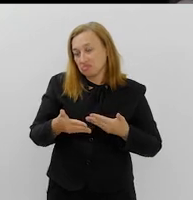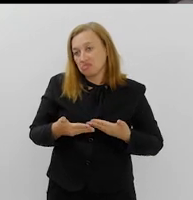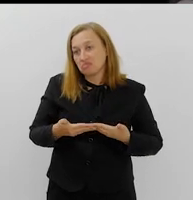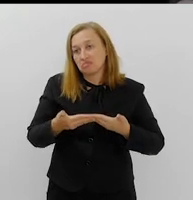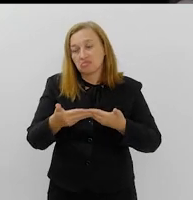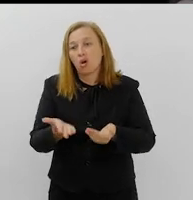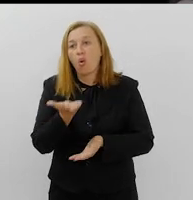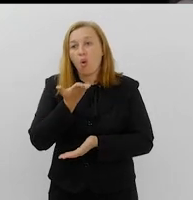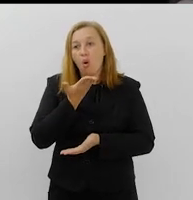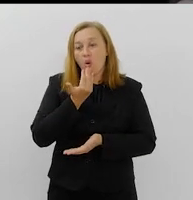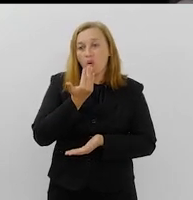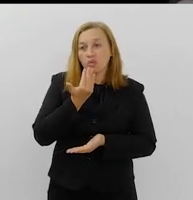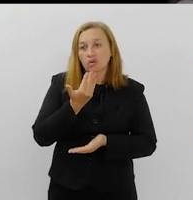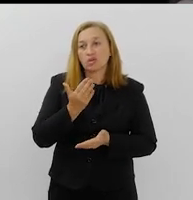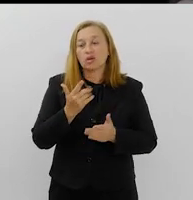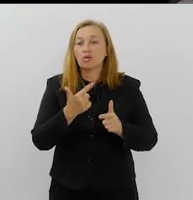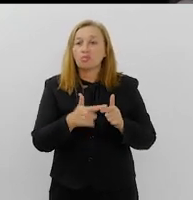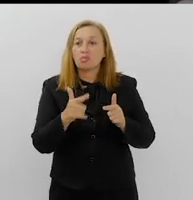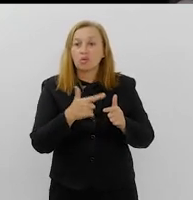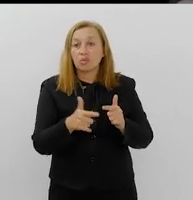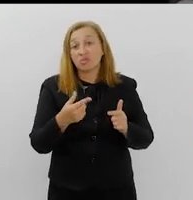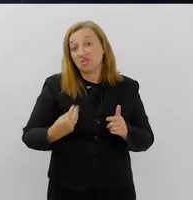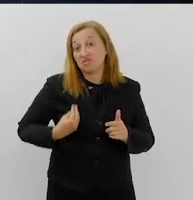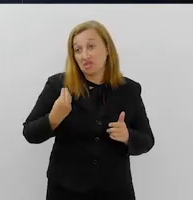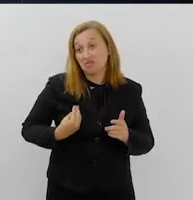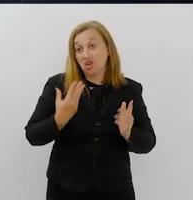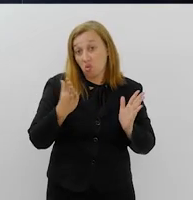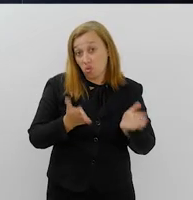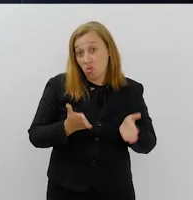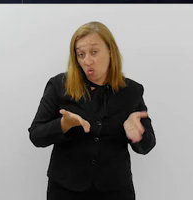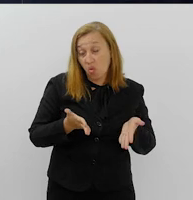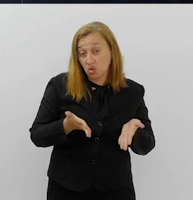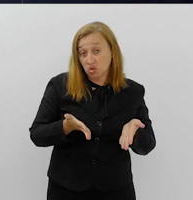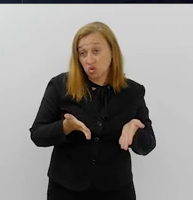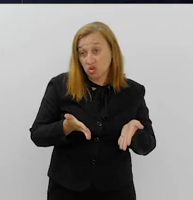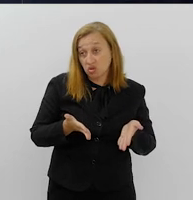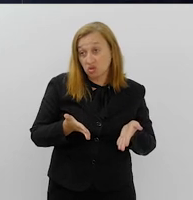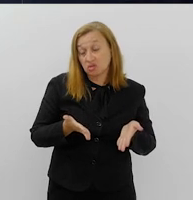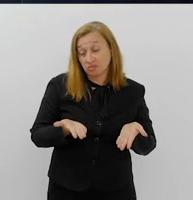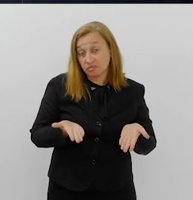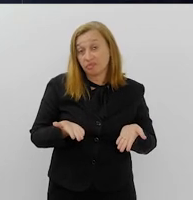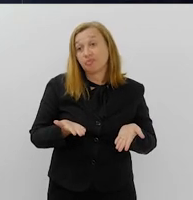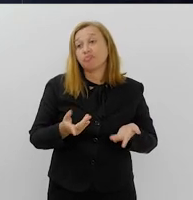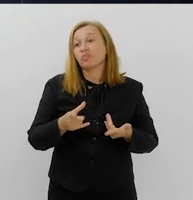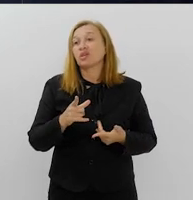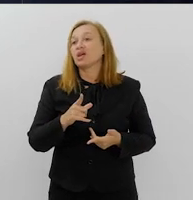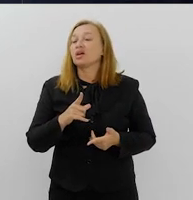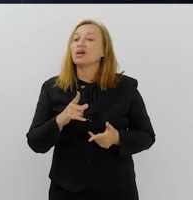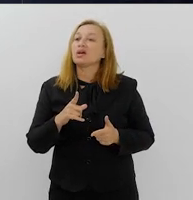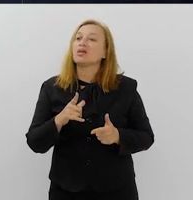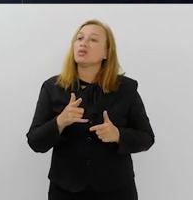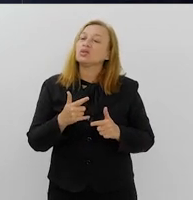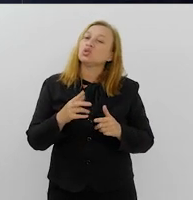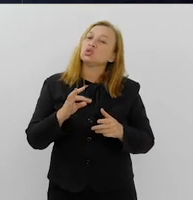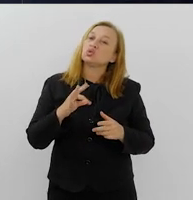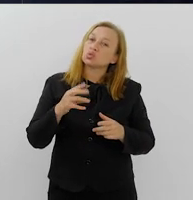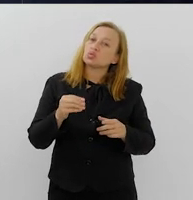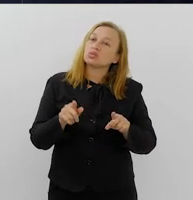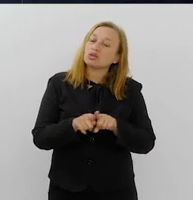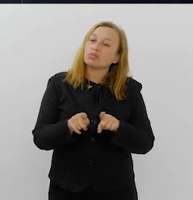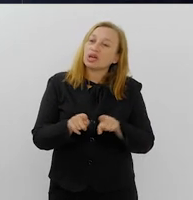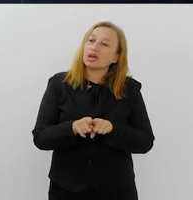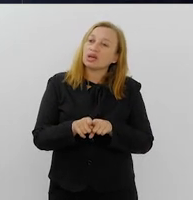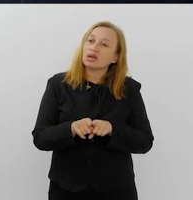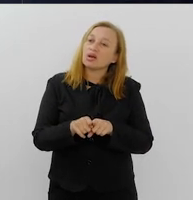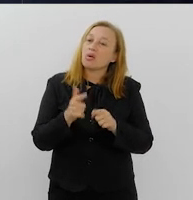que levar o alimento, ela tem um problema hoje da sobrevivência, né? Porque é sobreviver. É verdade. E,